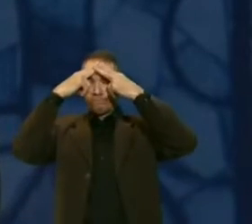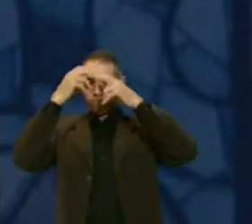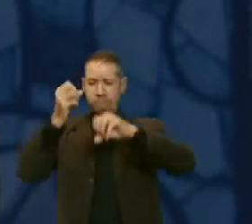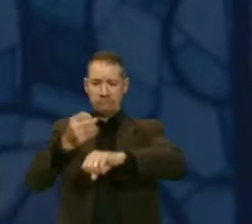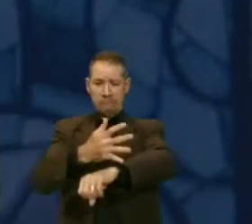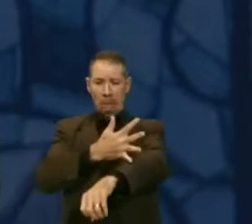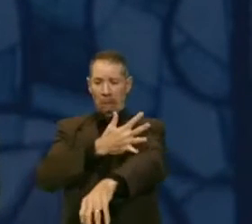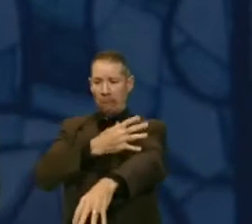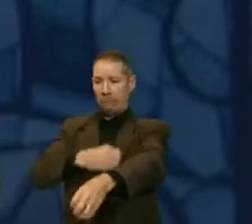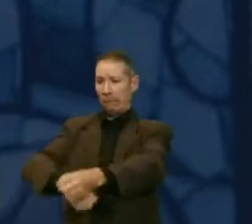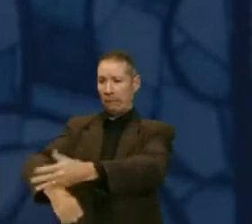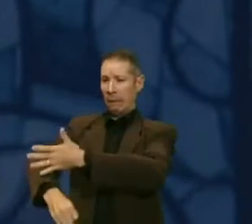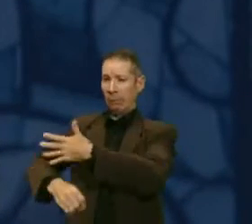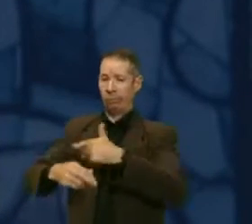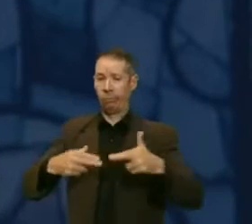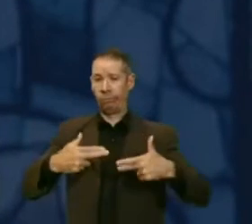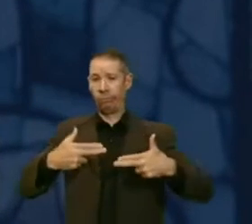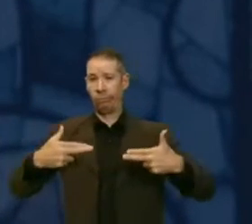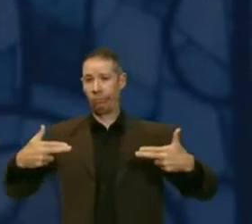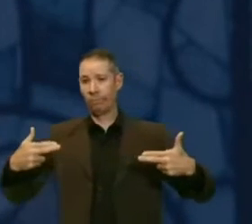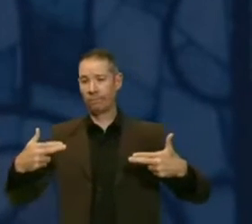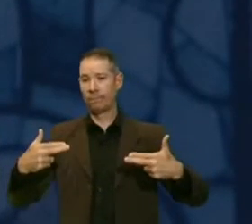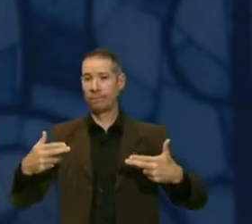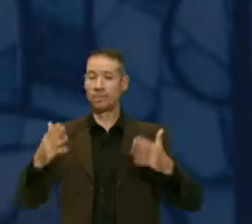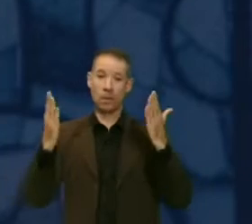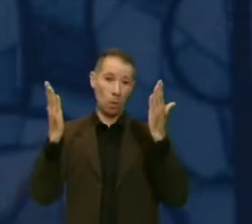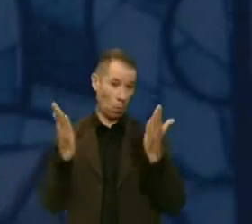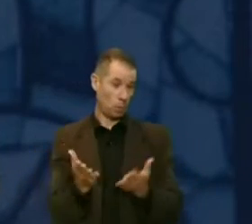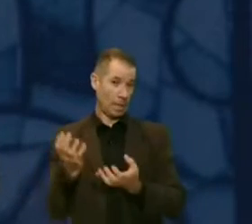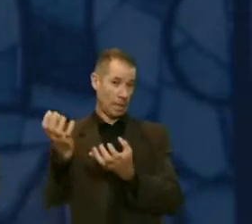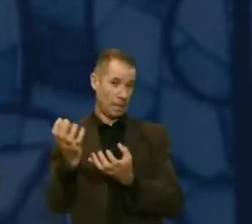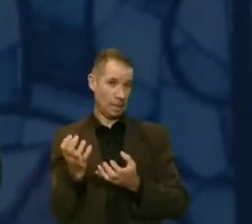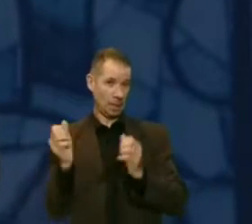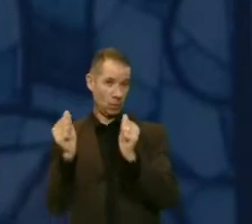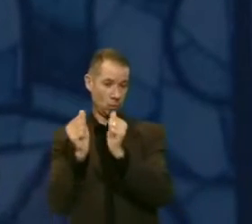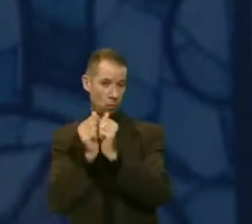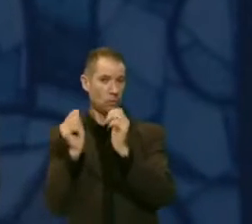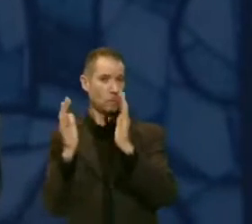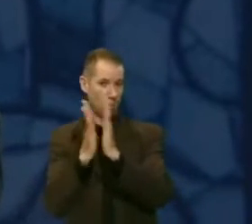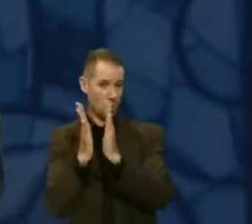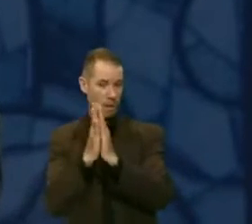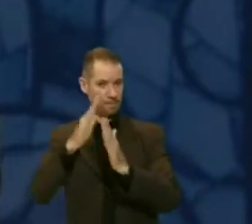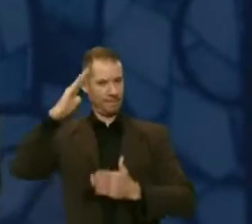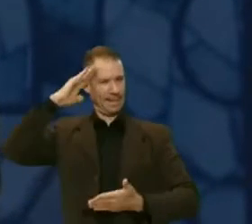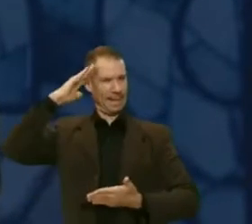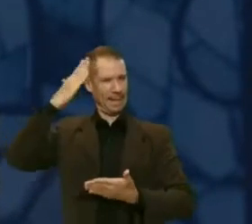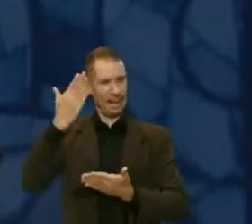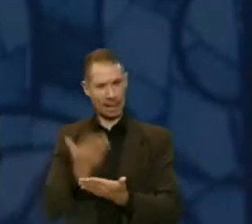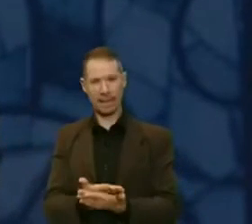abertas. Hoje eu só queria orar junto com você. E eu creio,